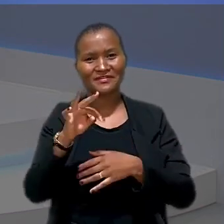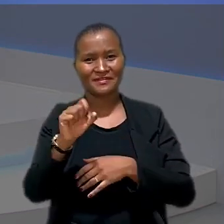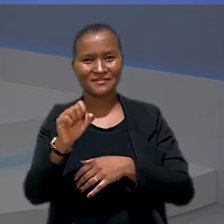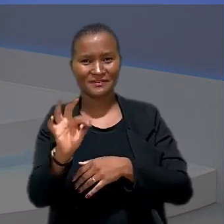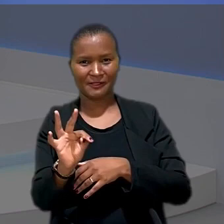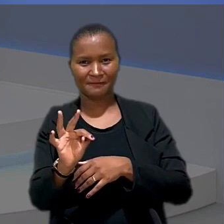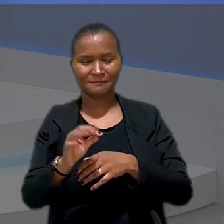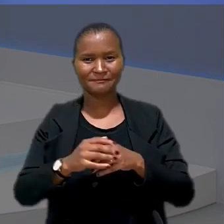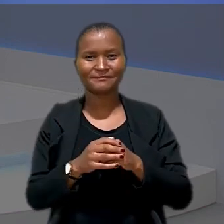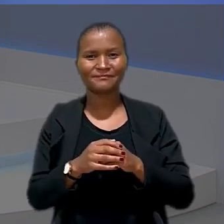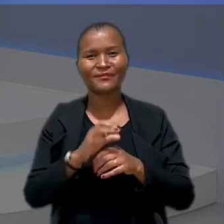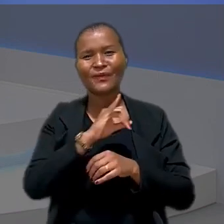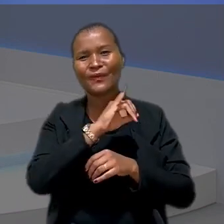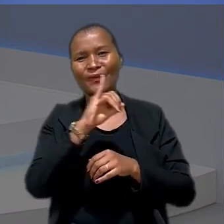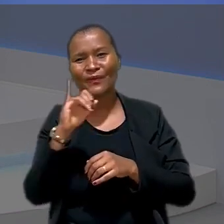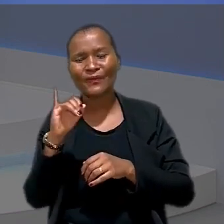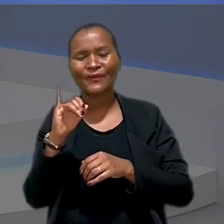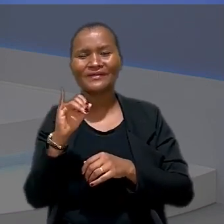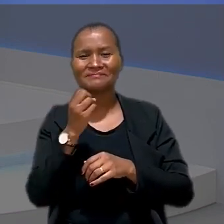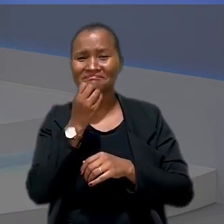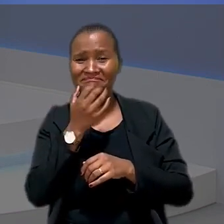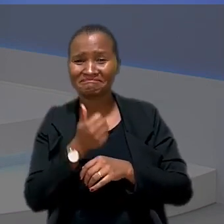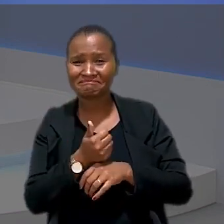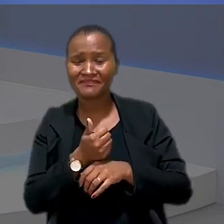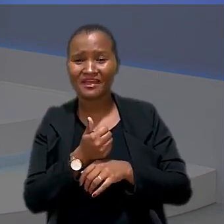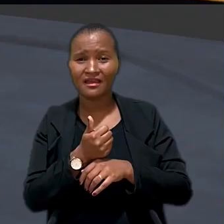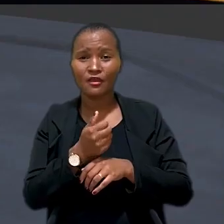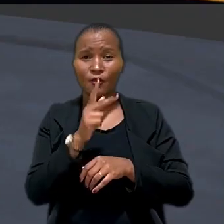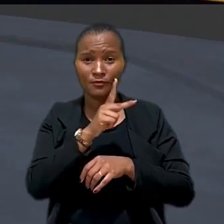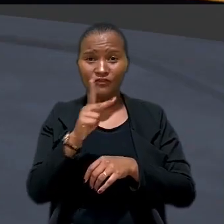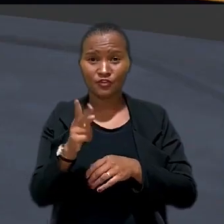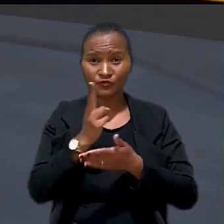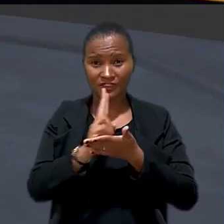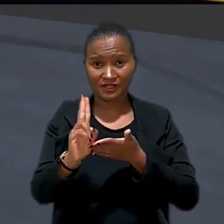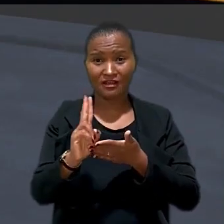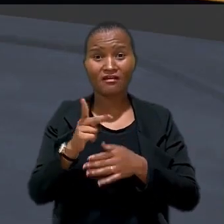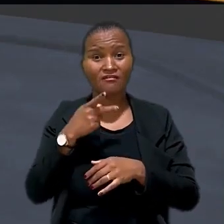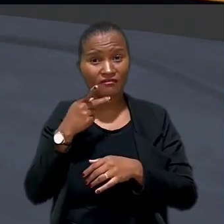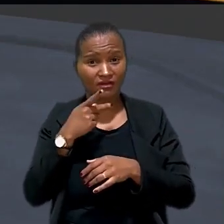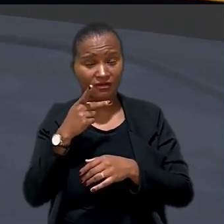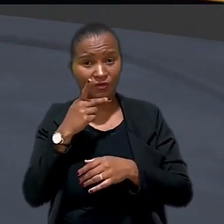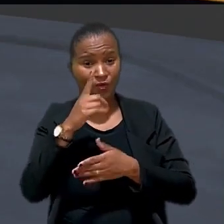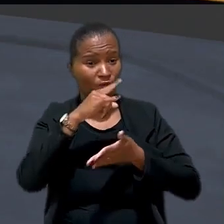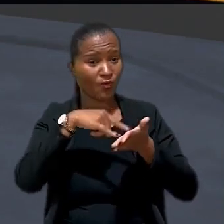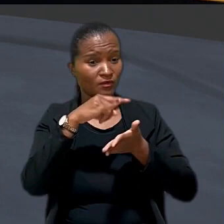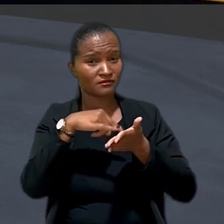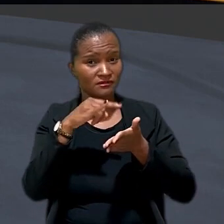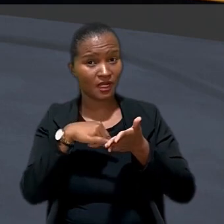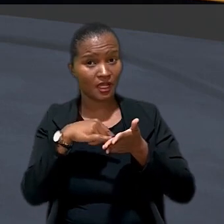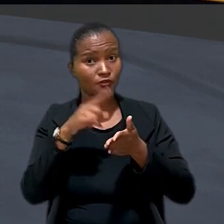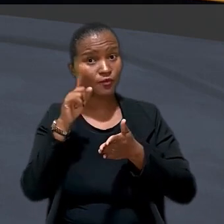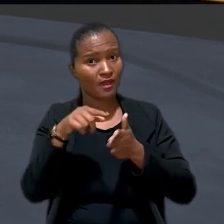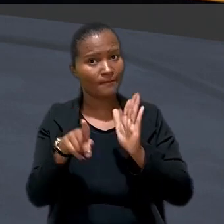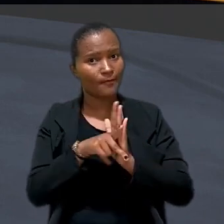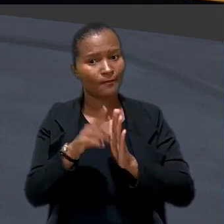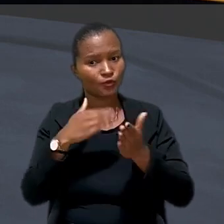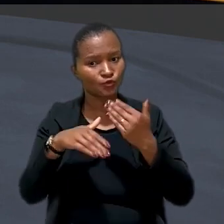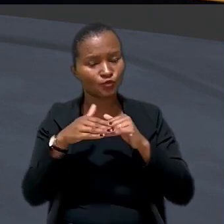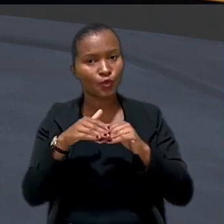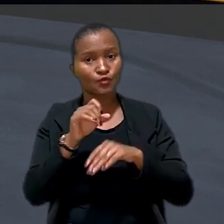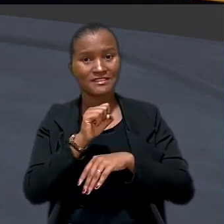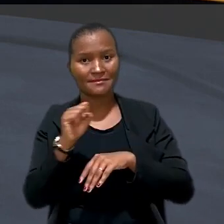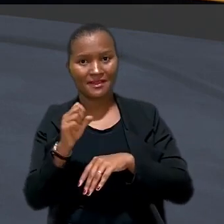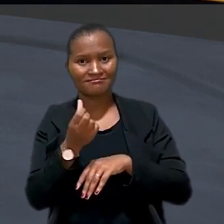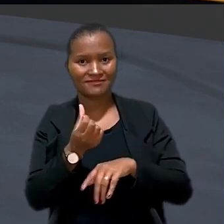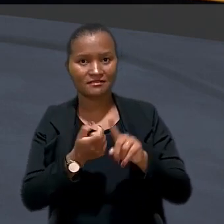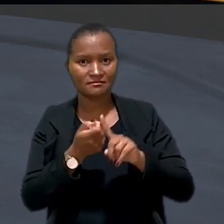TST. Oi, Luana. Oi, Anderson. O professor universitário afirmou que o contrato era referente a todo o semestre